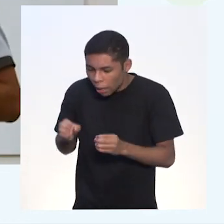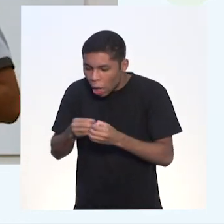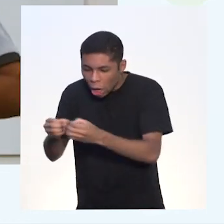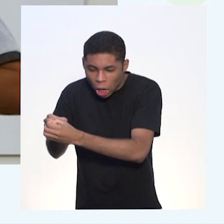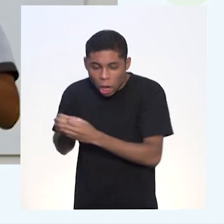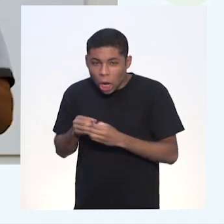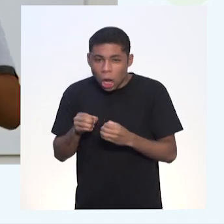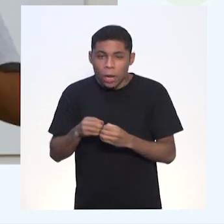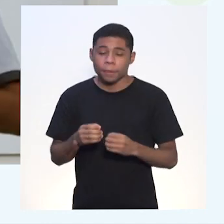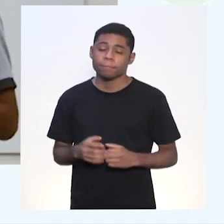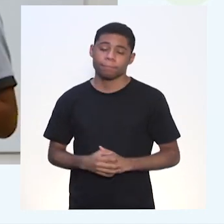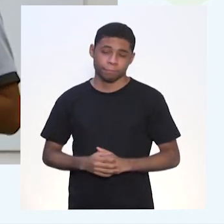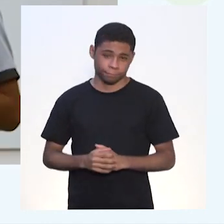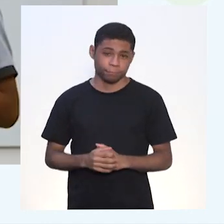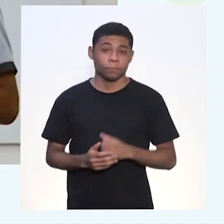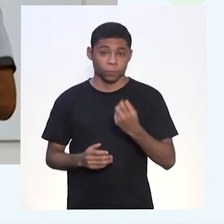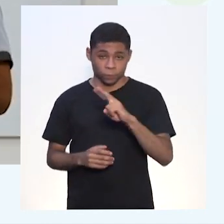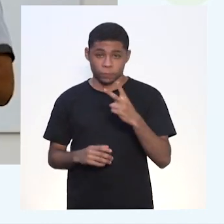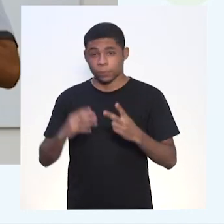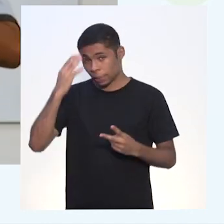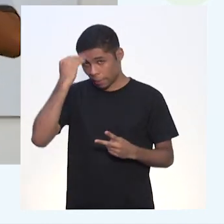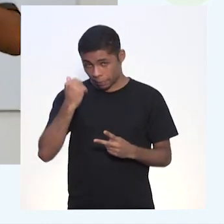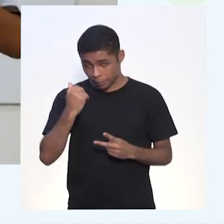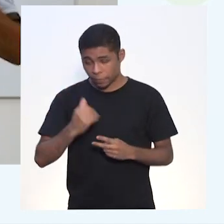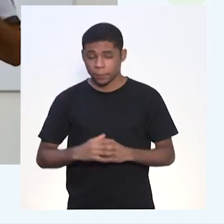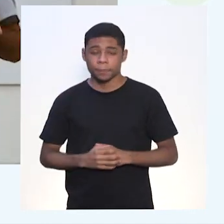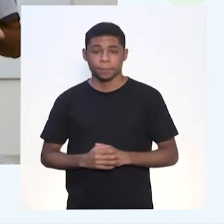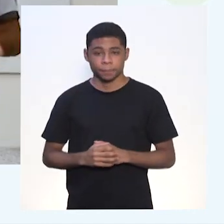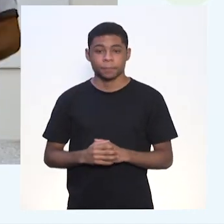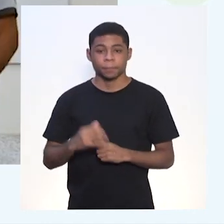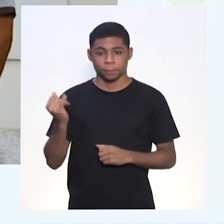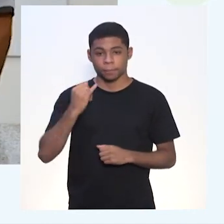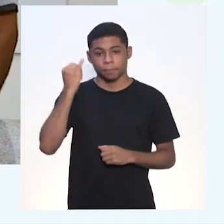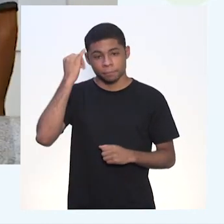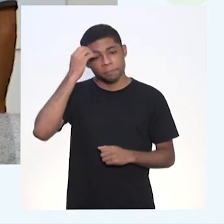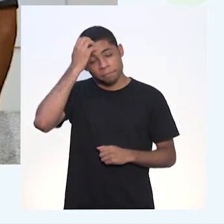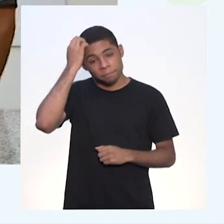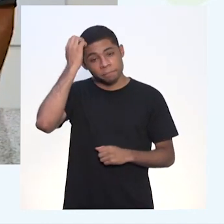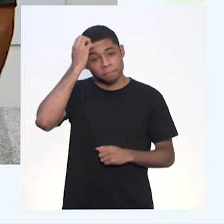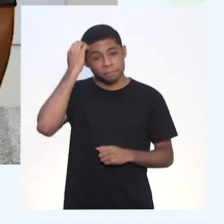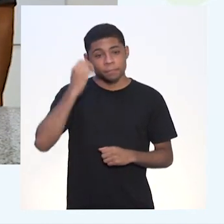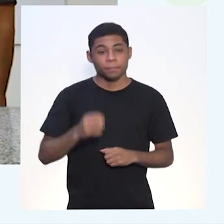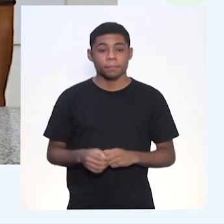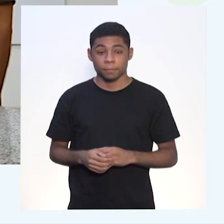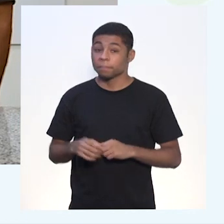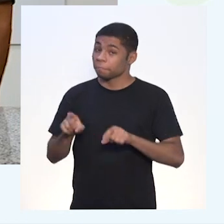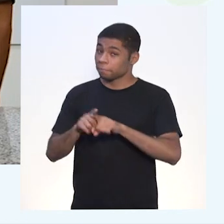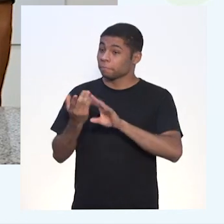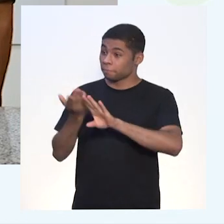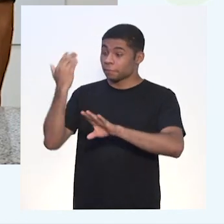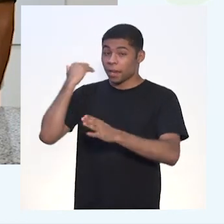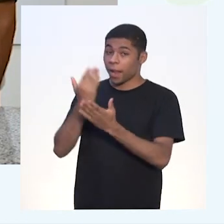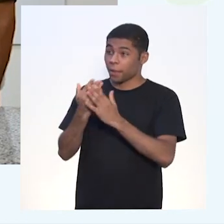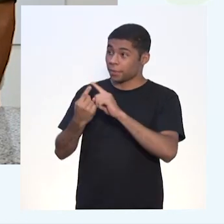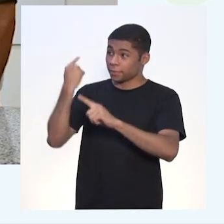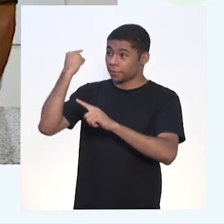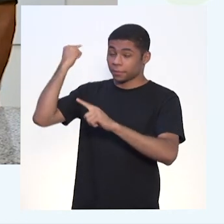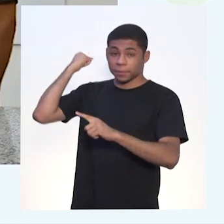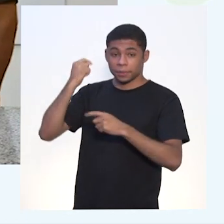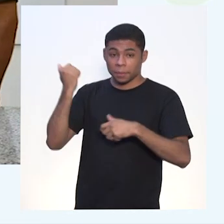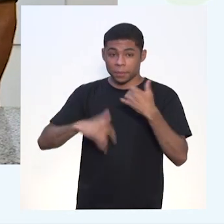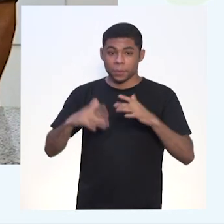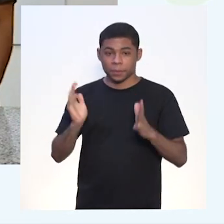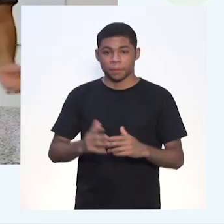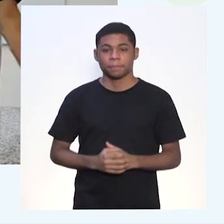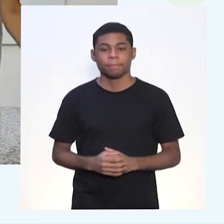essas influências, né, da temperatura, da superfície de contato, né? Isso, e dos fatores que a gente viu nas aulas anteriores, né? Isso